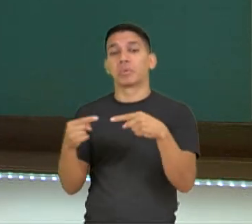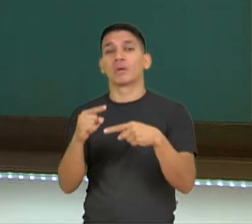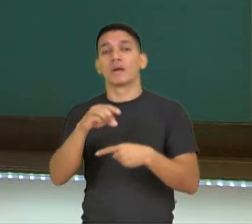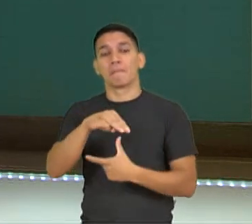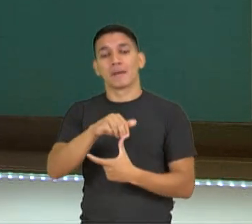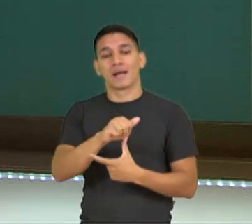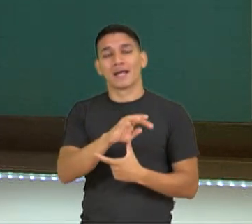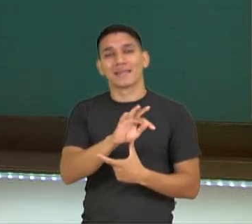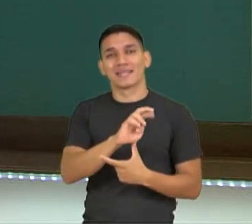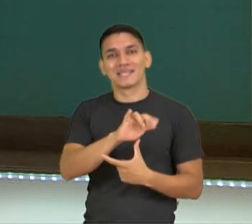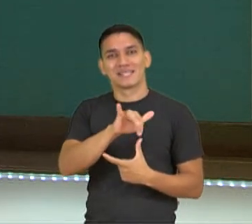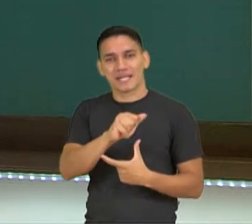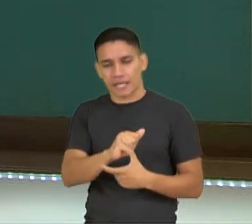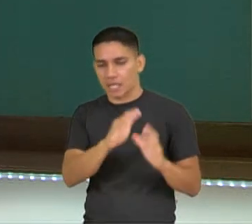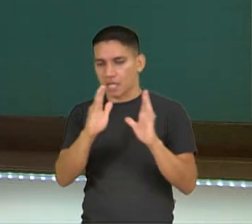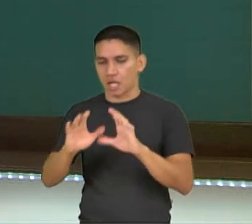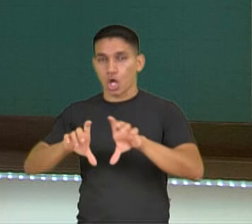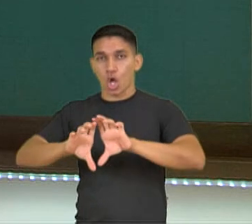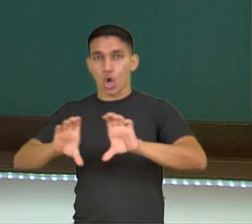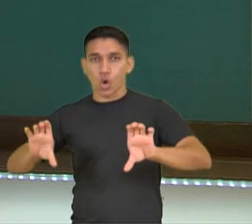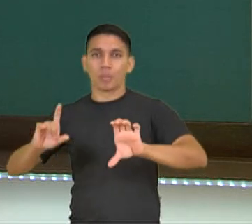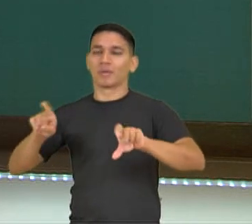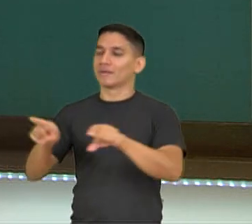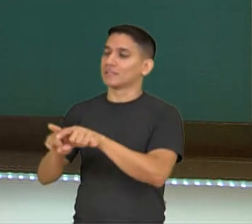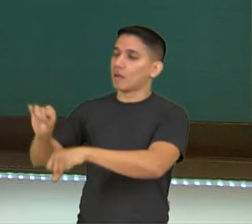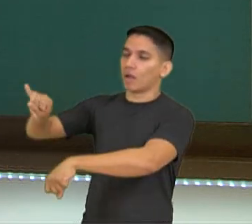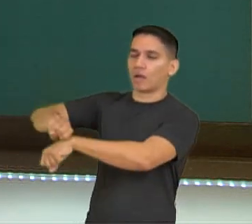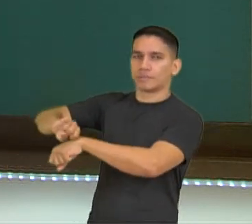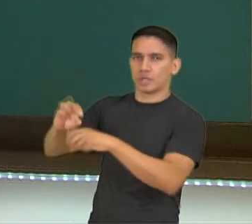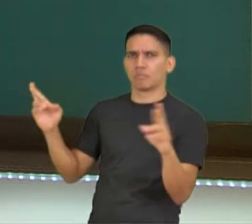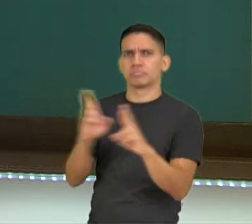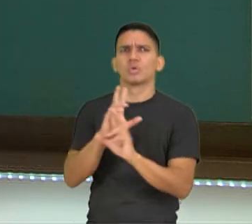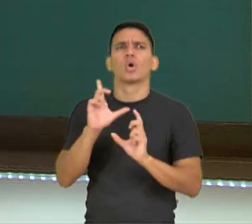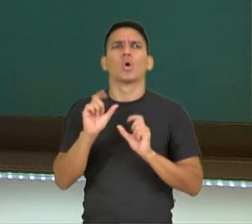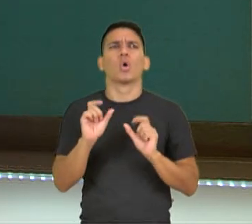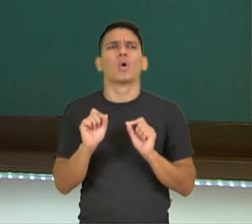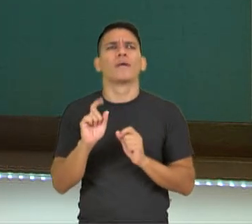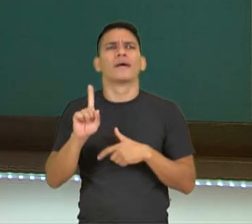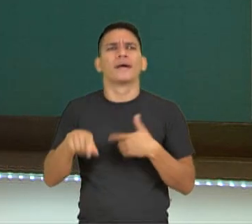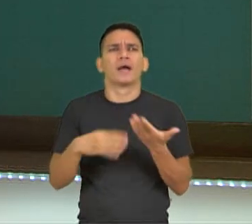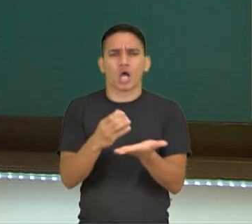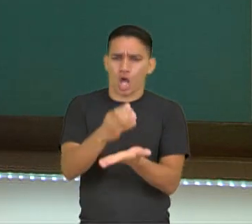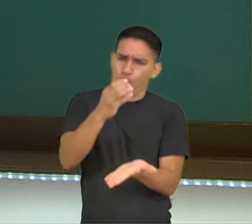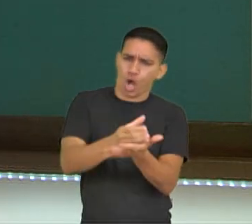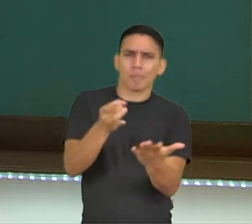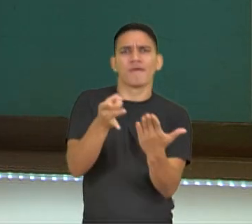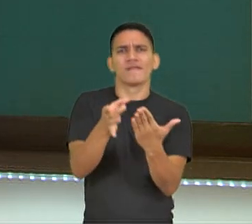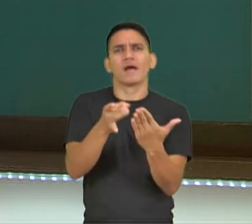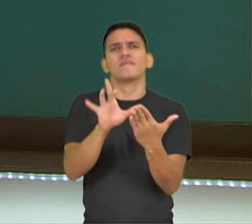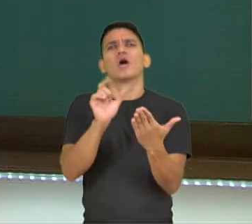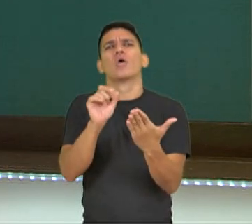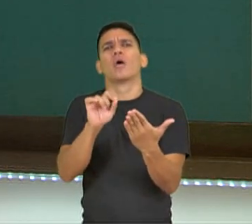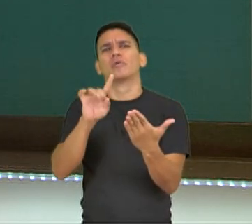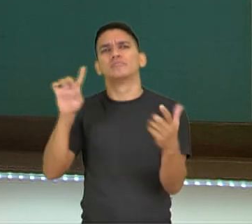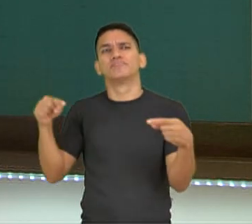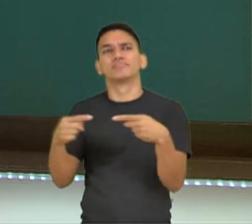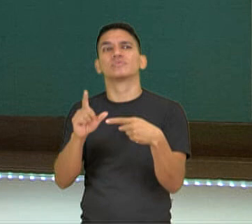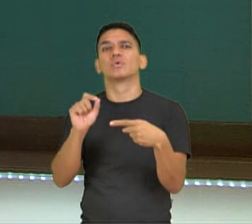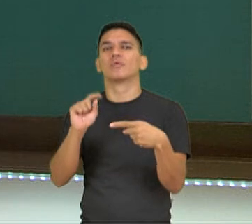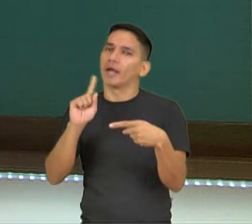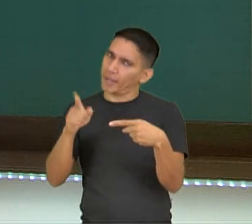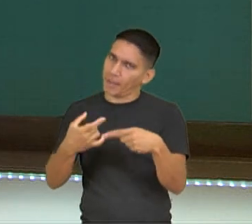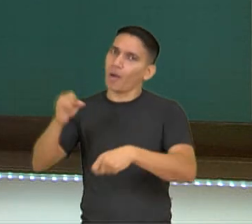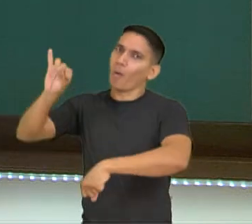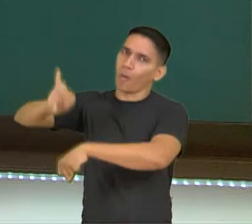e objeto. Conseguiram fazer isso? Vamos à correção? Então, copo, um copo de vidro. O que você marcou? É